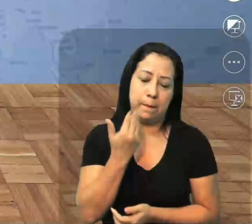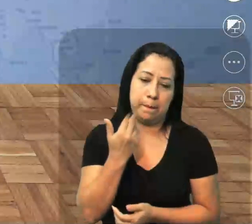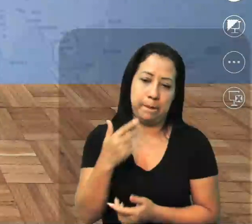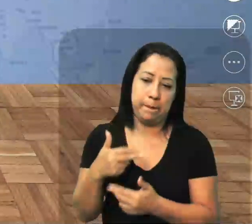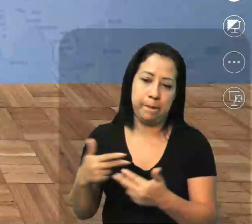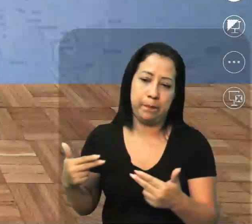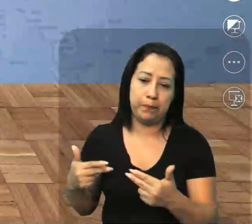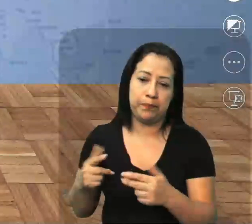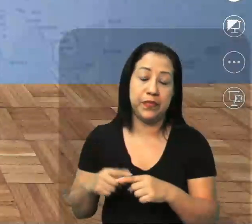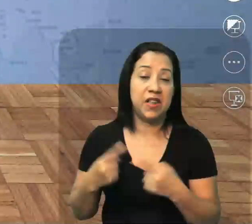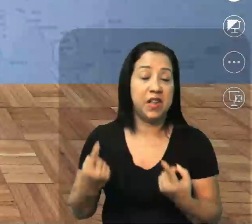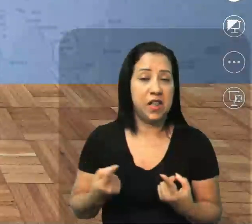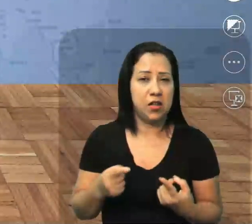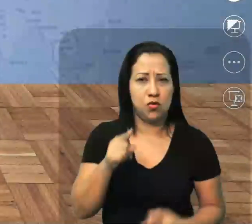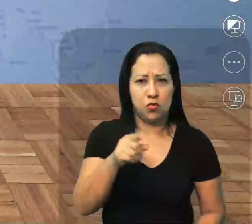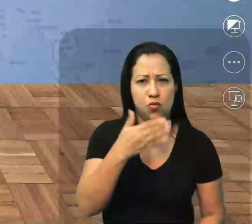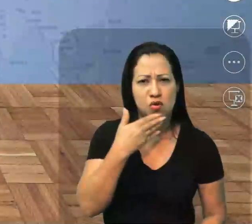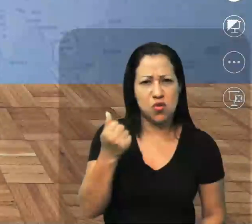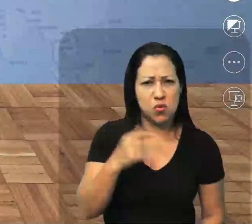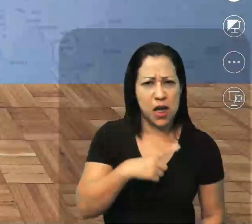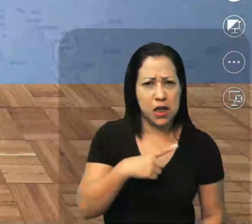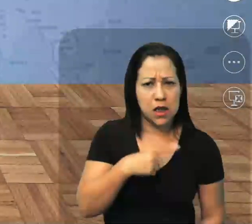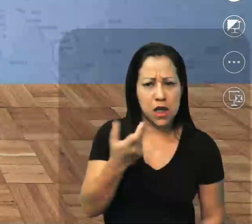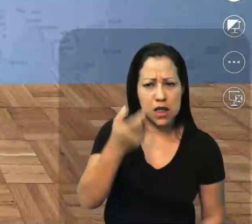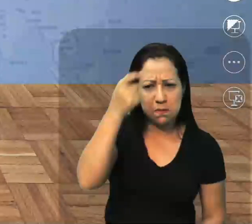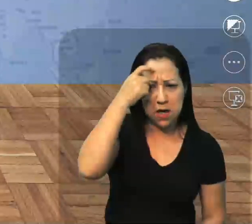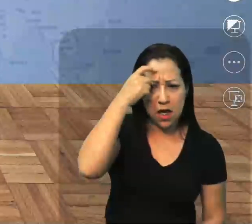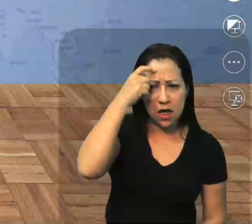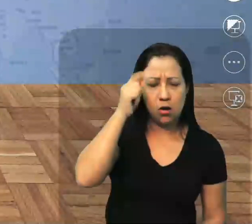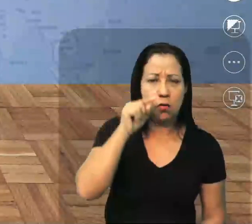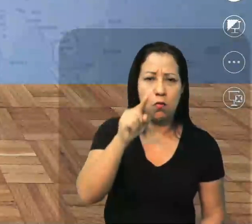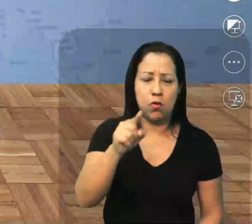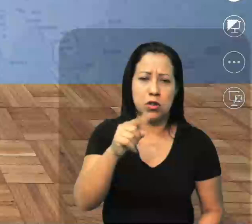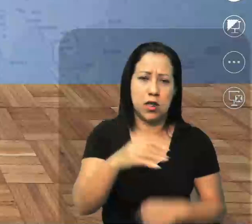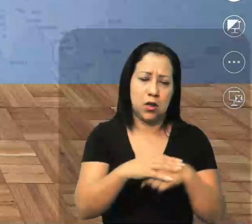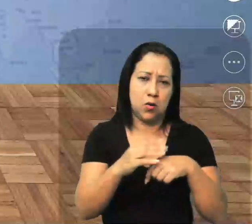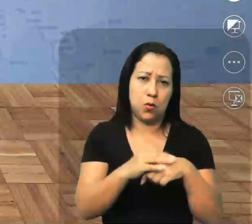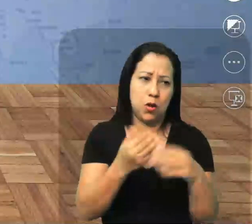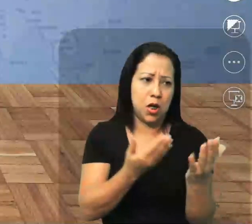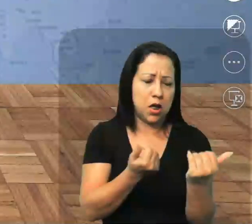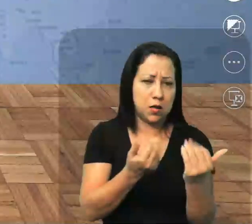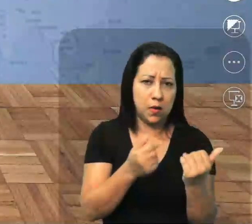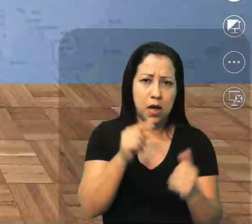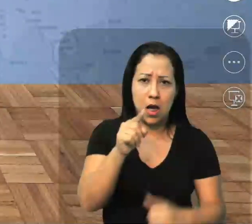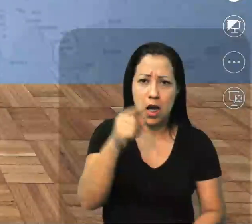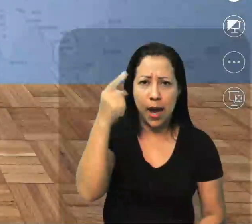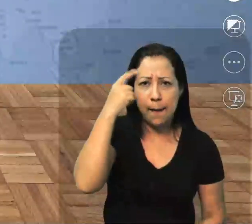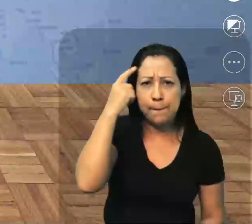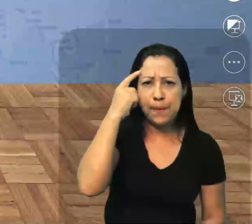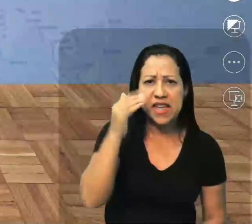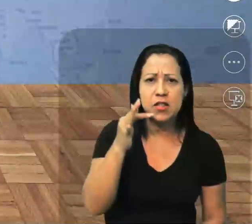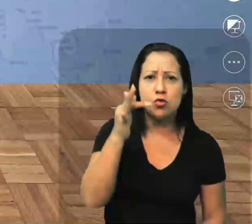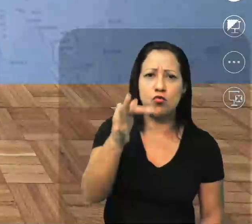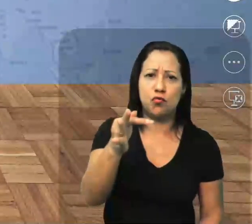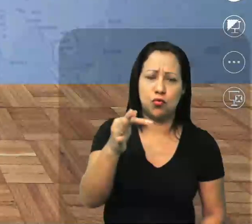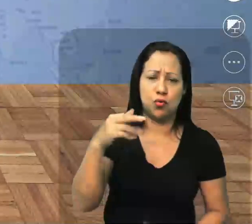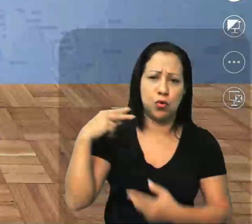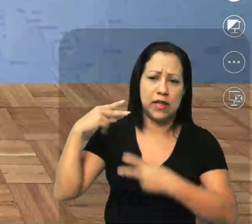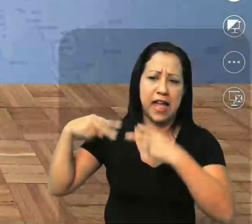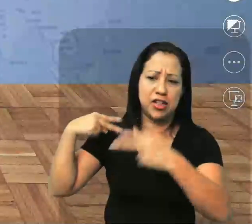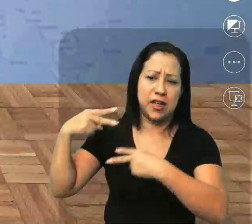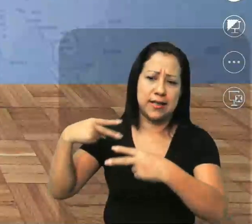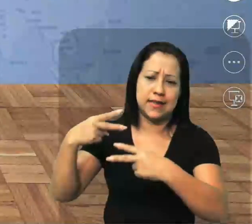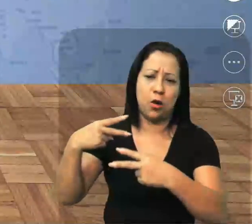Quando você tem uma melhor consciência, você, meu querido jovem, pense nas próximas gerações. E quem são as próximas